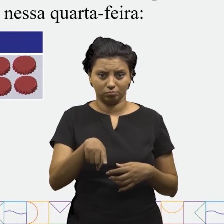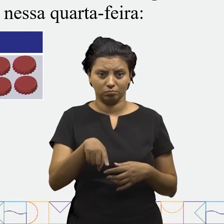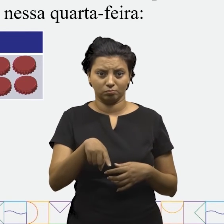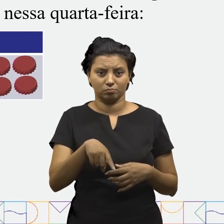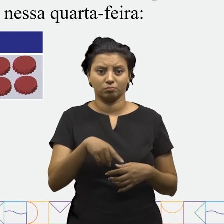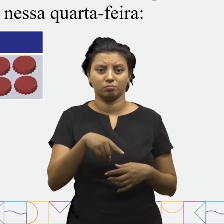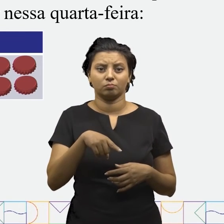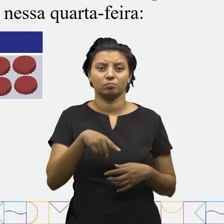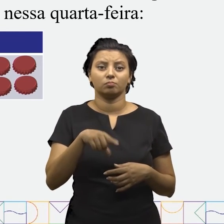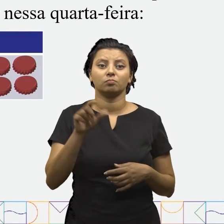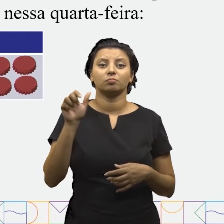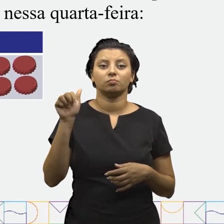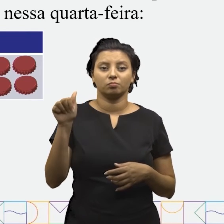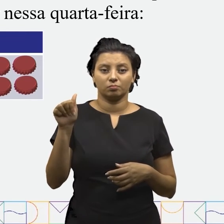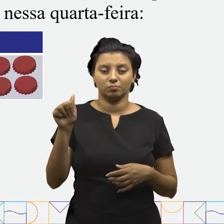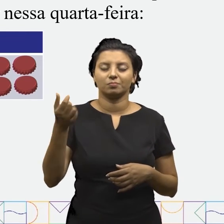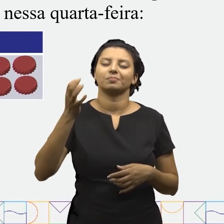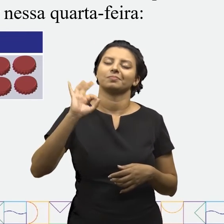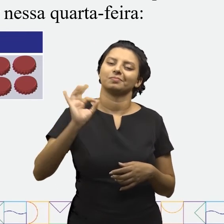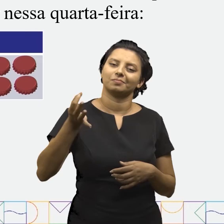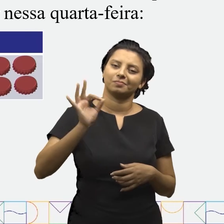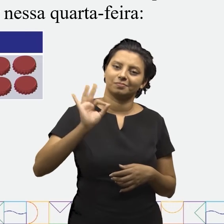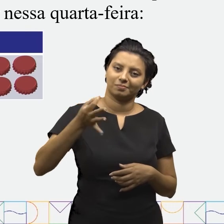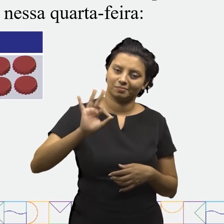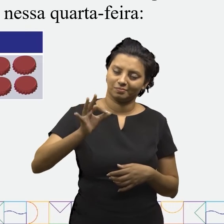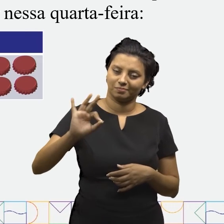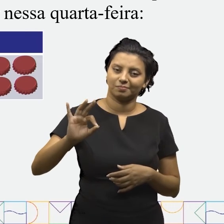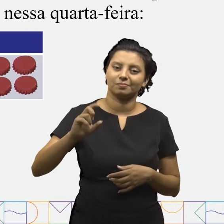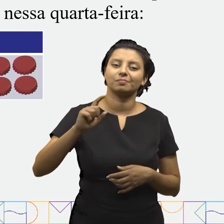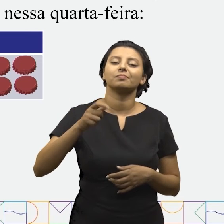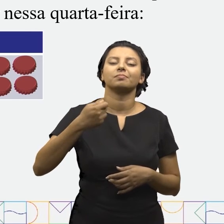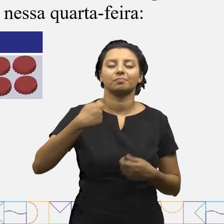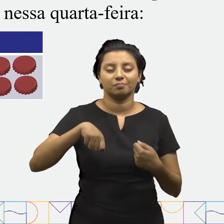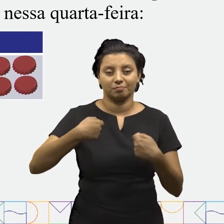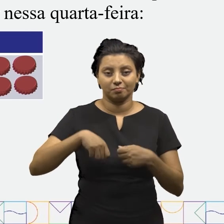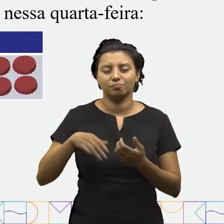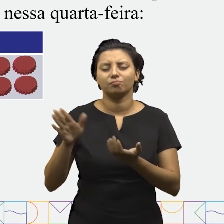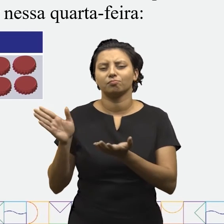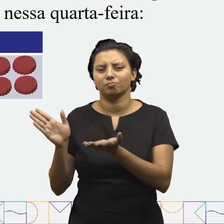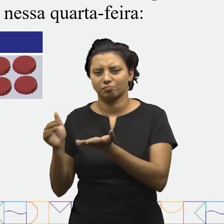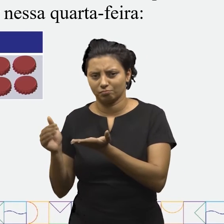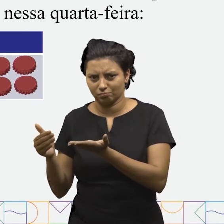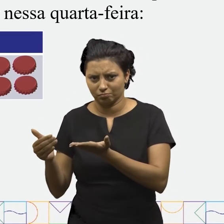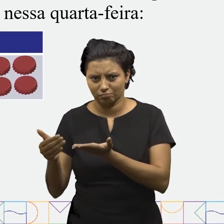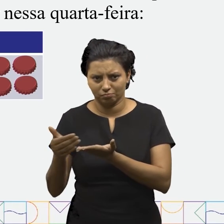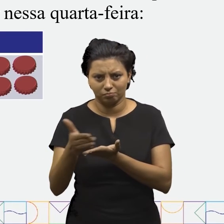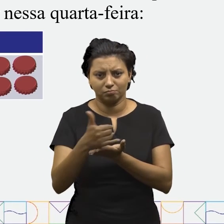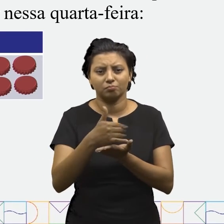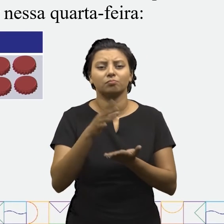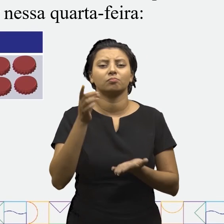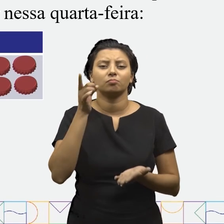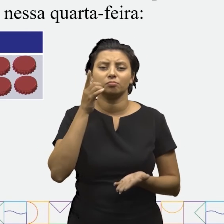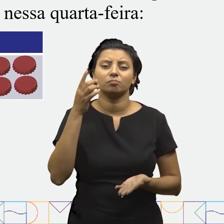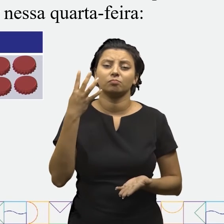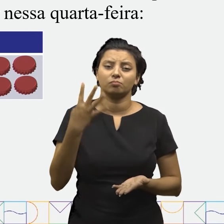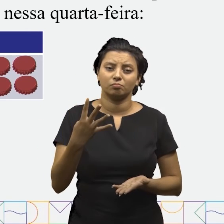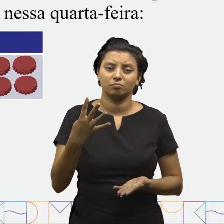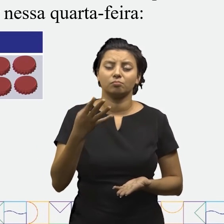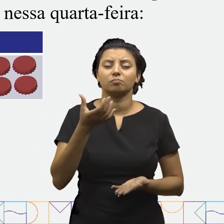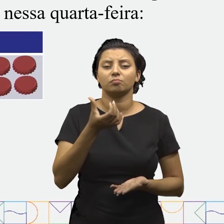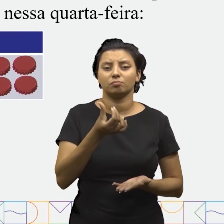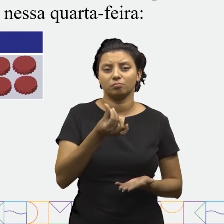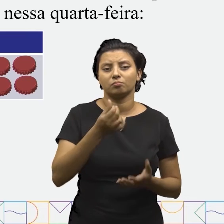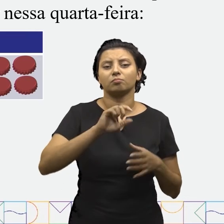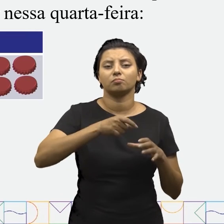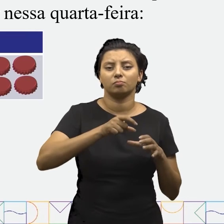a letra A, você acertou. Ela teria que recolher nos dias de quarta-feira